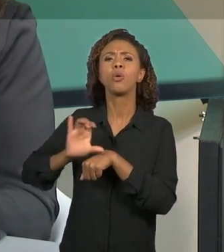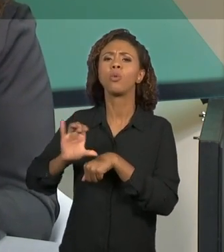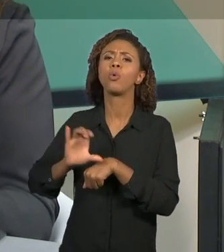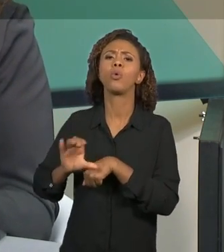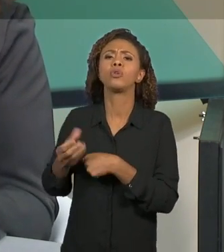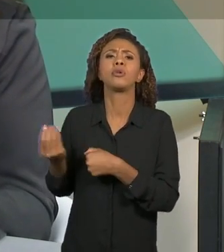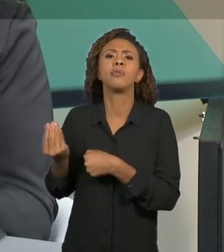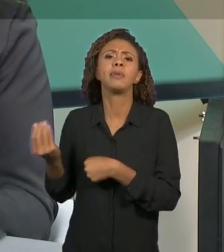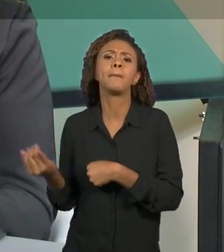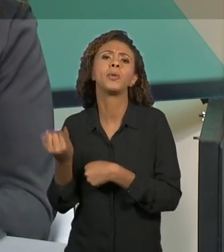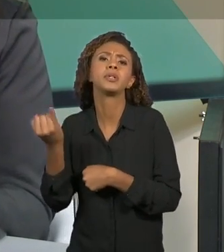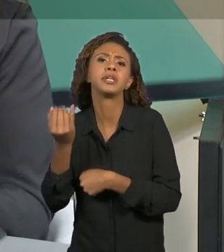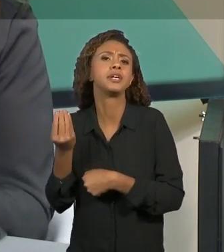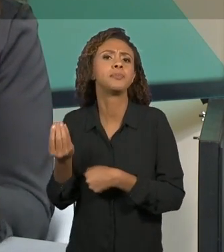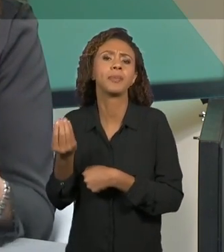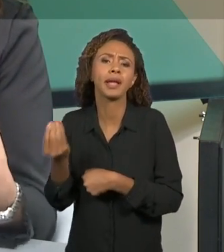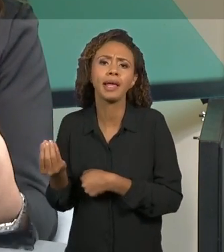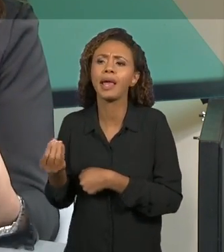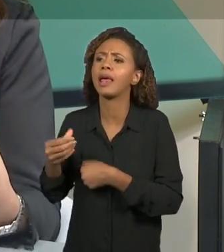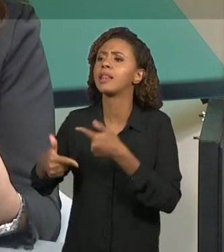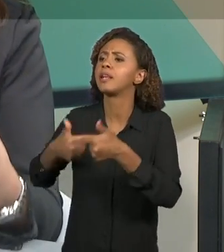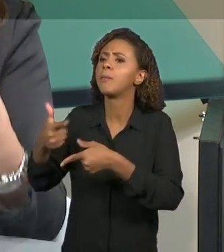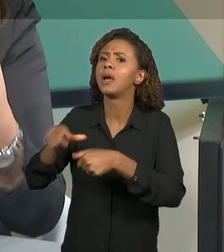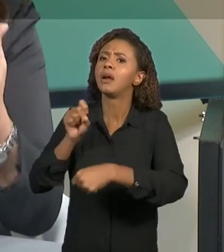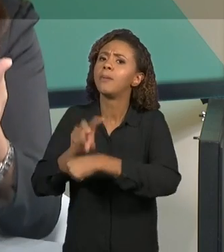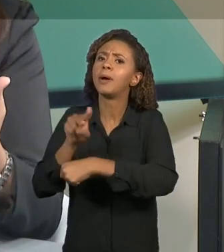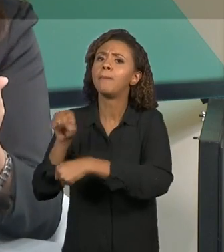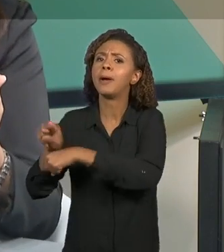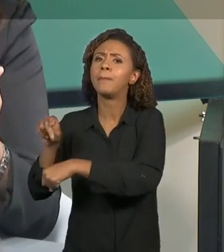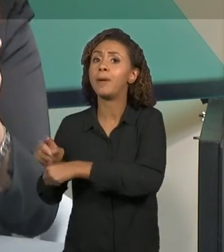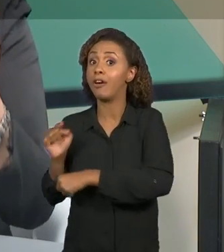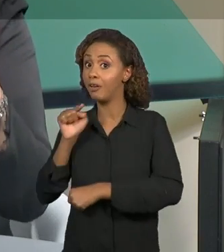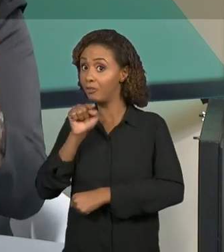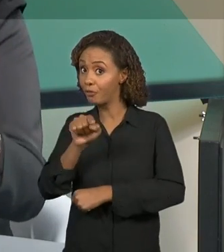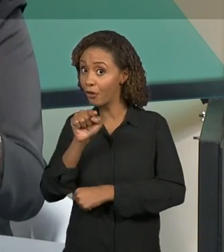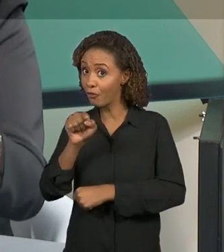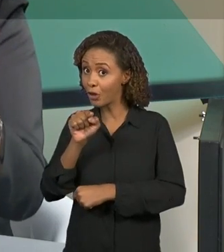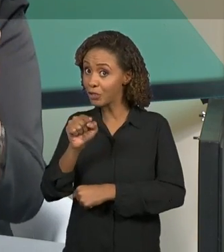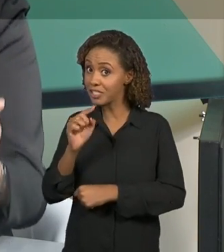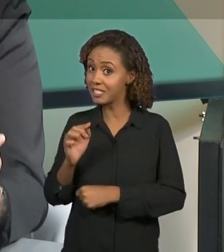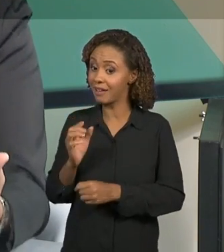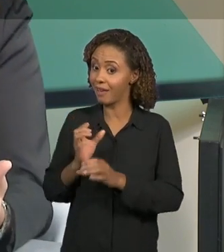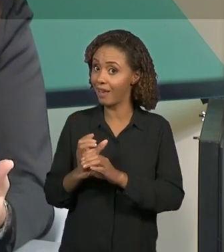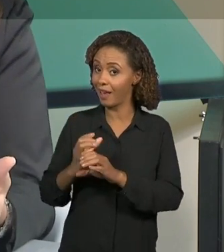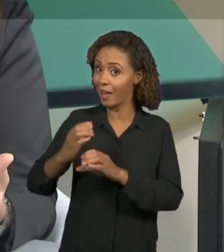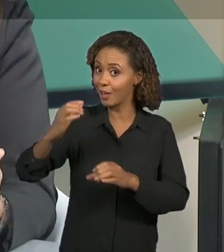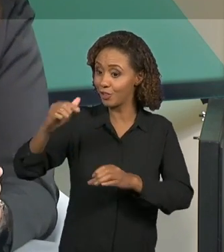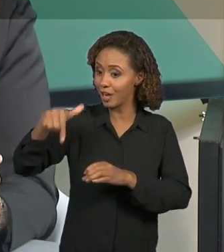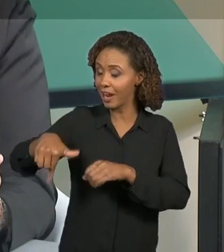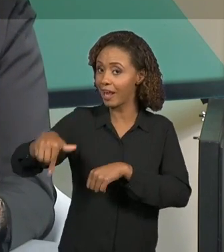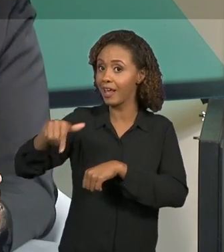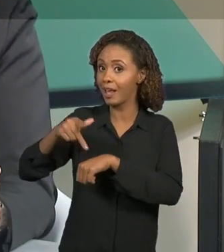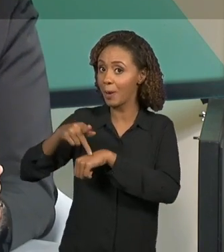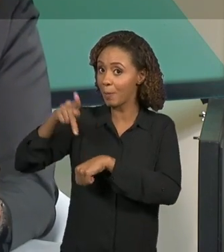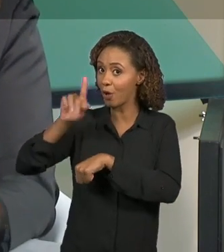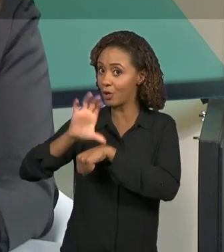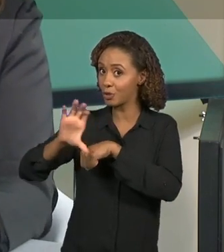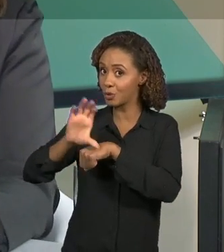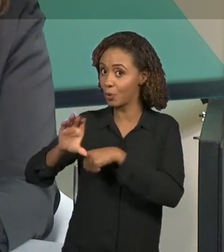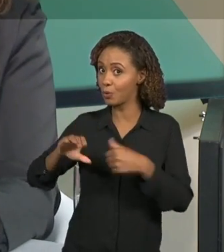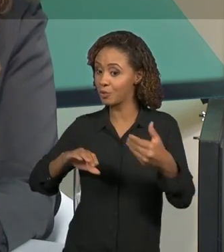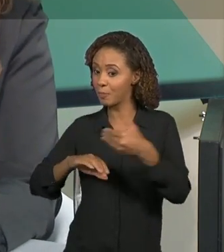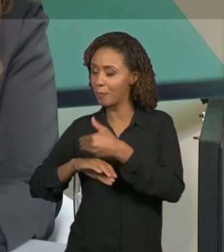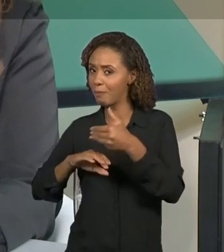trabalho qual que é a importância dele qual que é o impacto para você né engenheiro que tá custando essa pós graduação com a